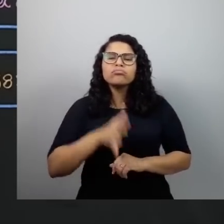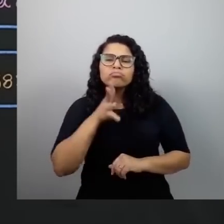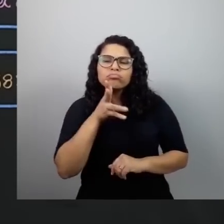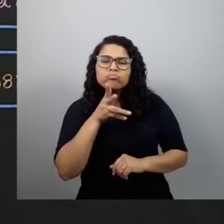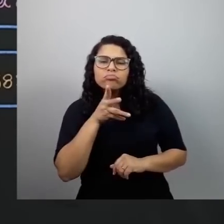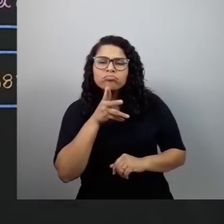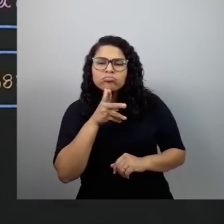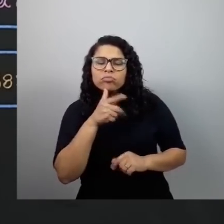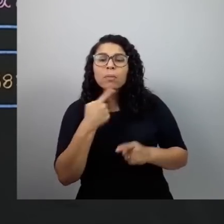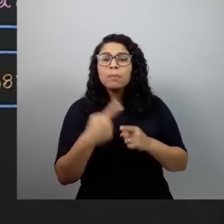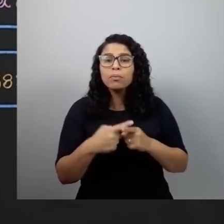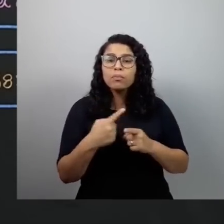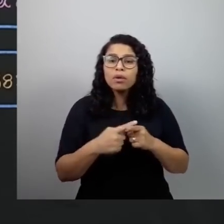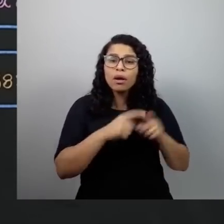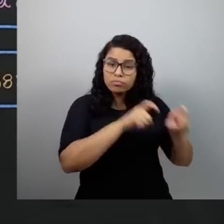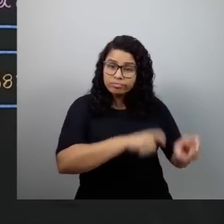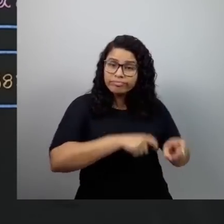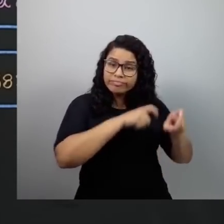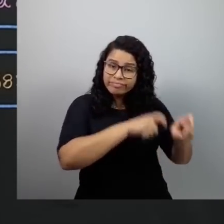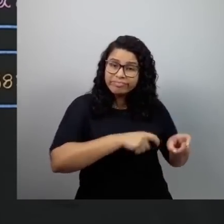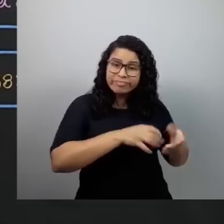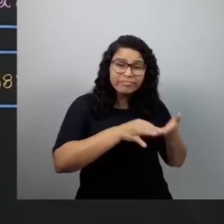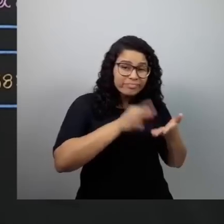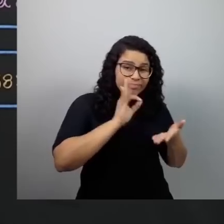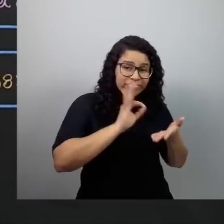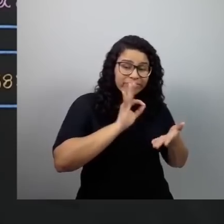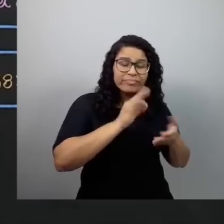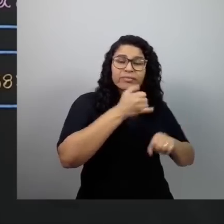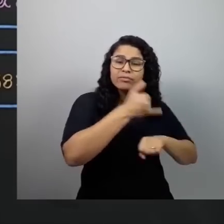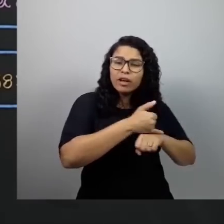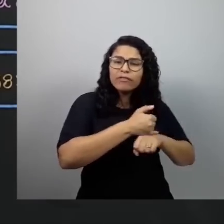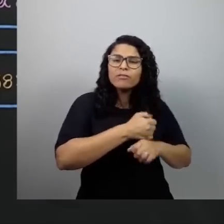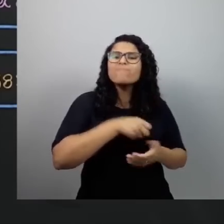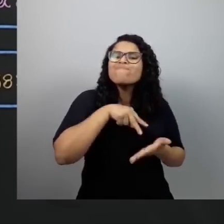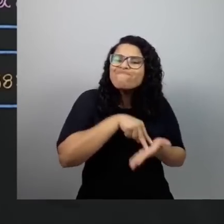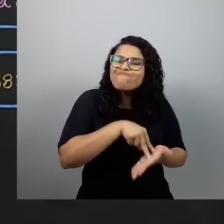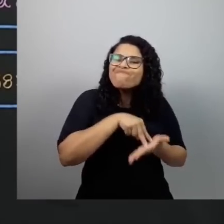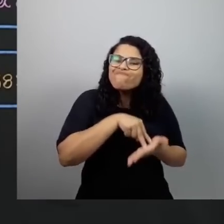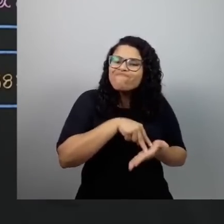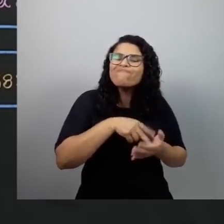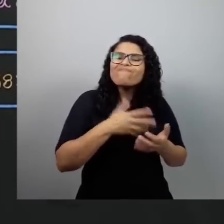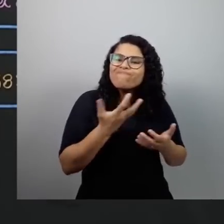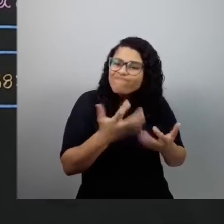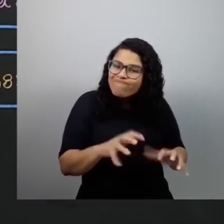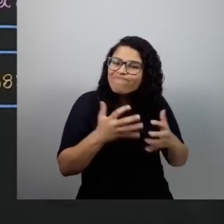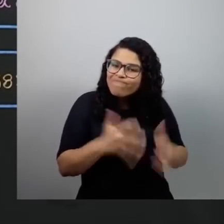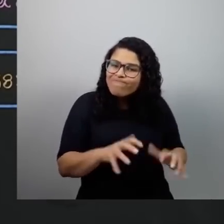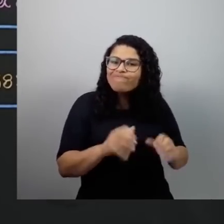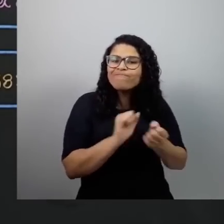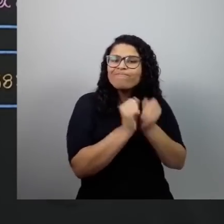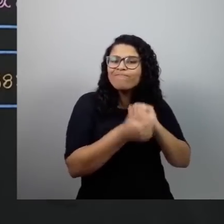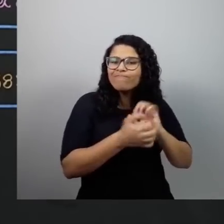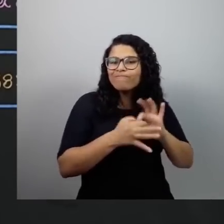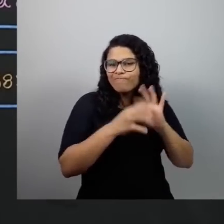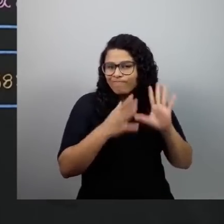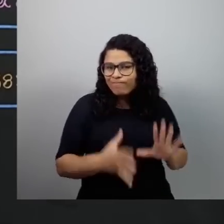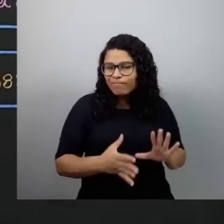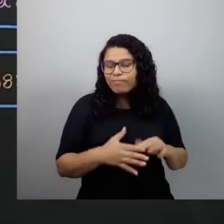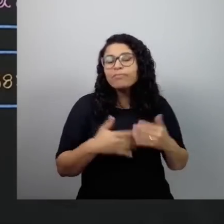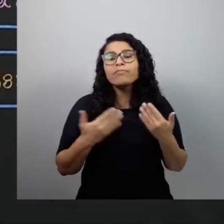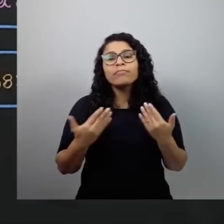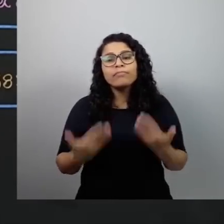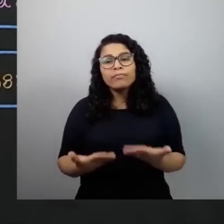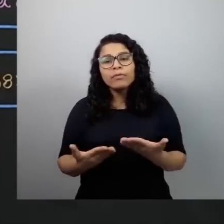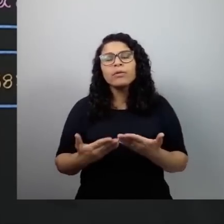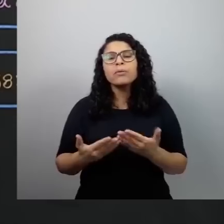dos cafeicultores. E mais, ele não foi feito para garantir aos antigos escravos, ou seja, aos